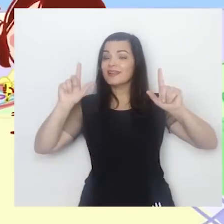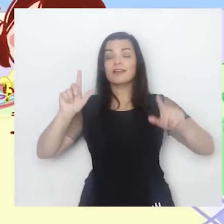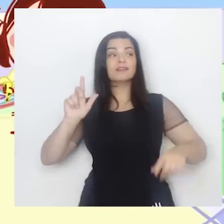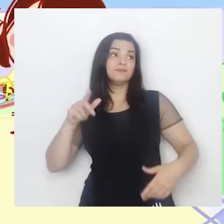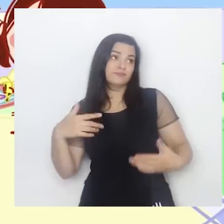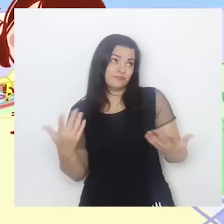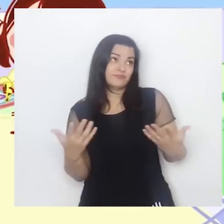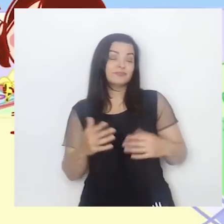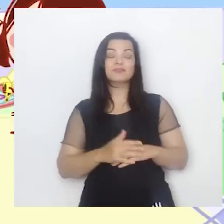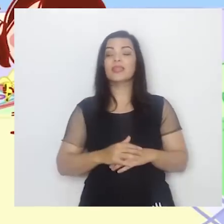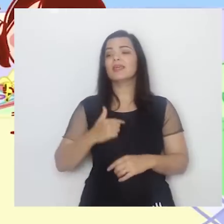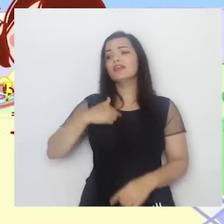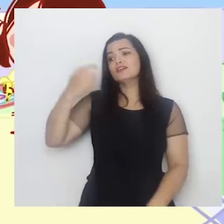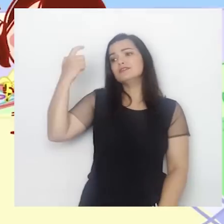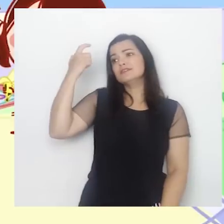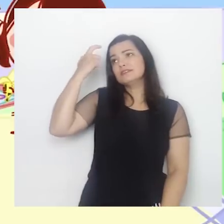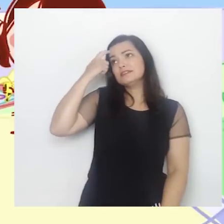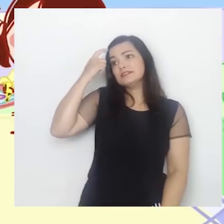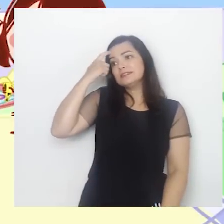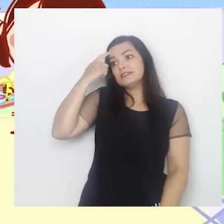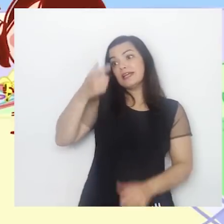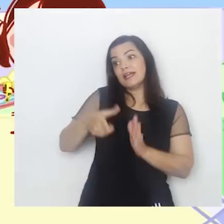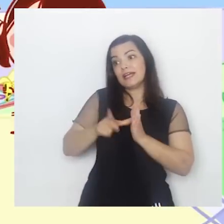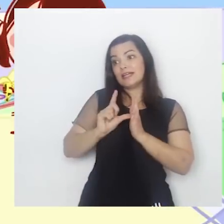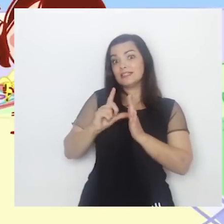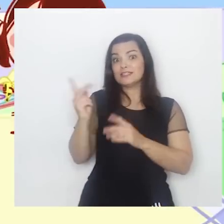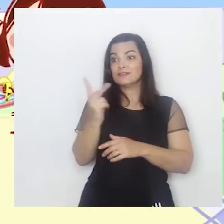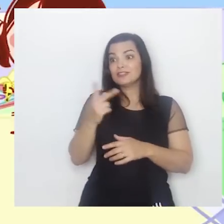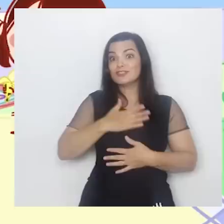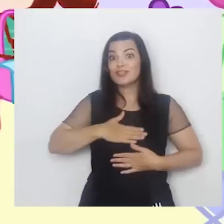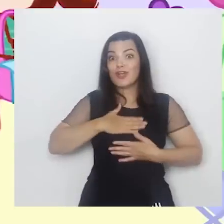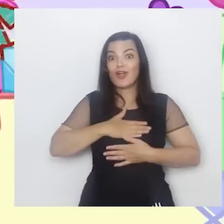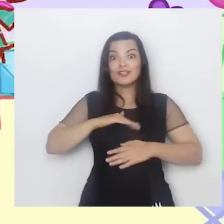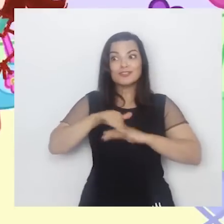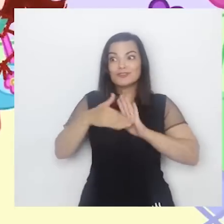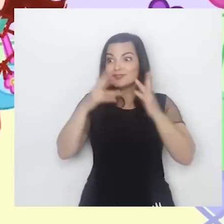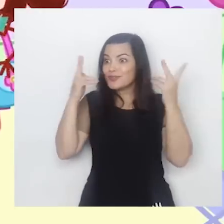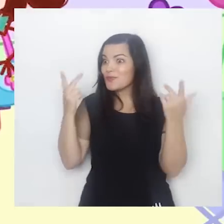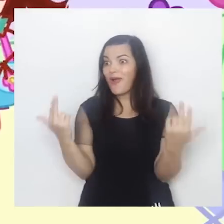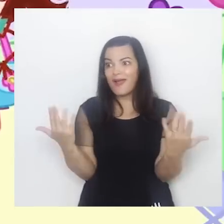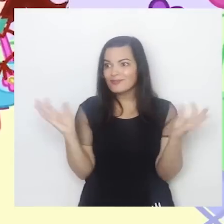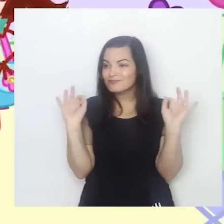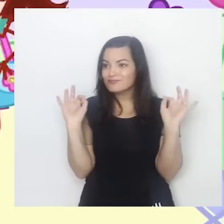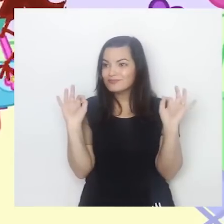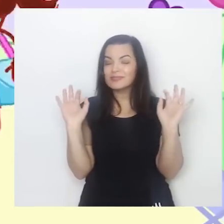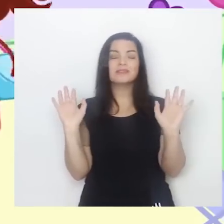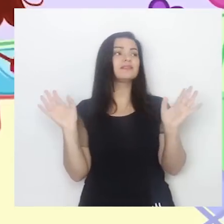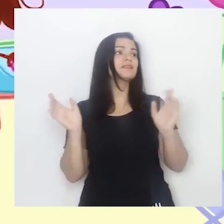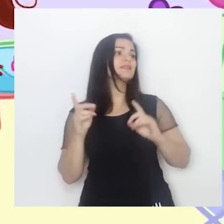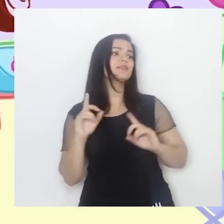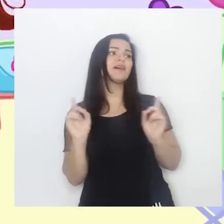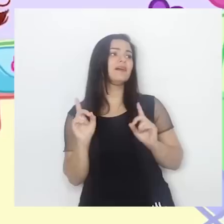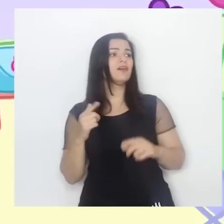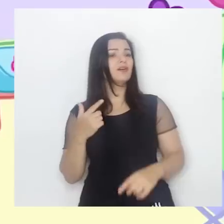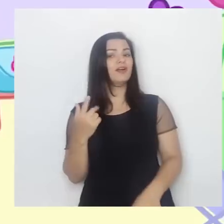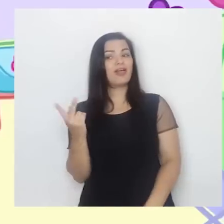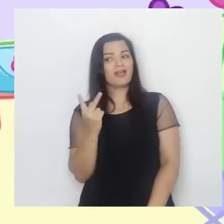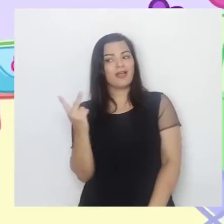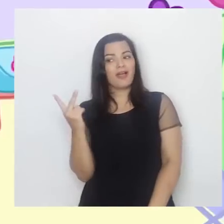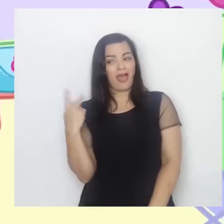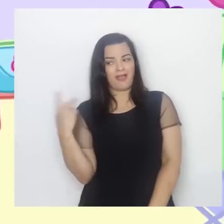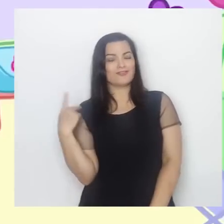vocês gostassem das mesmas coisas. Tudo igualzinho. A gente só se parece, mas